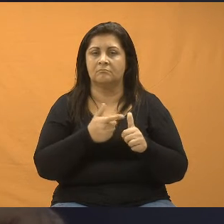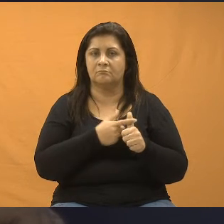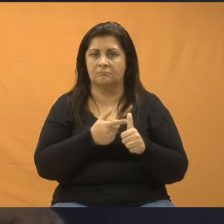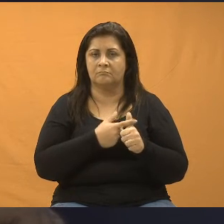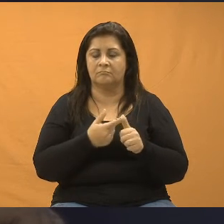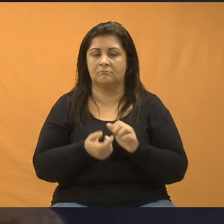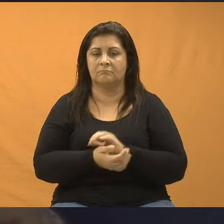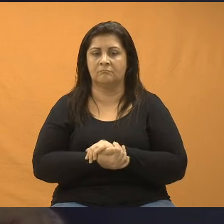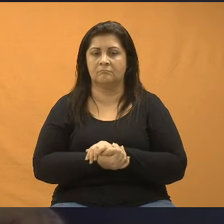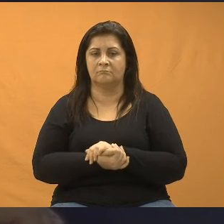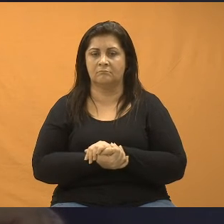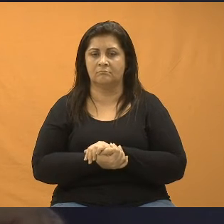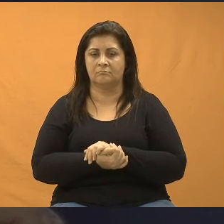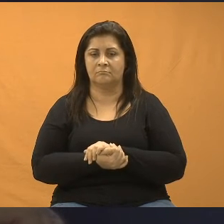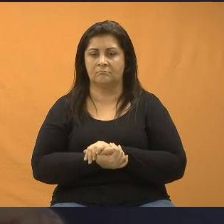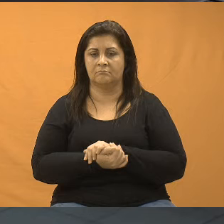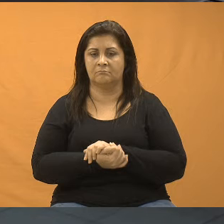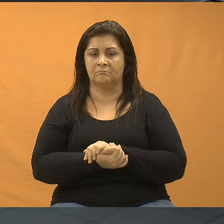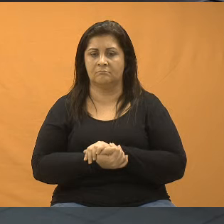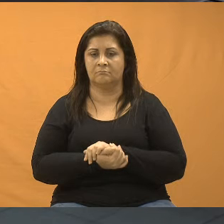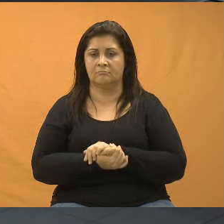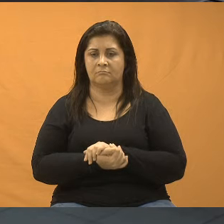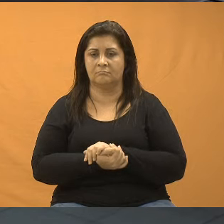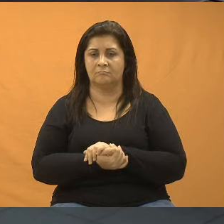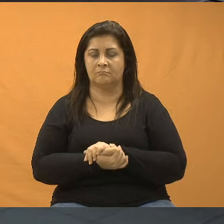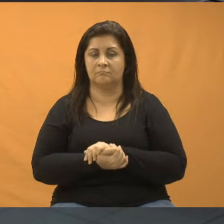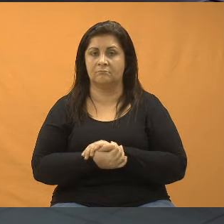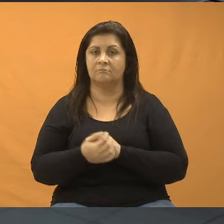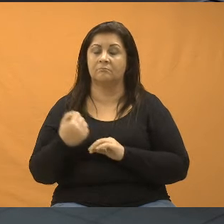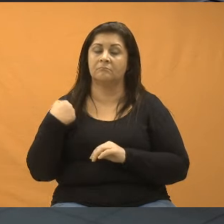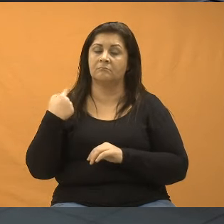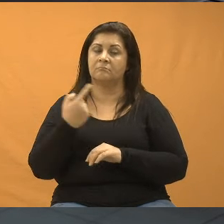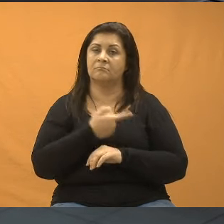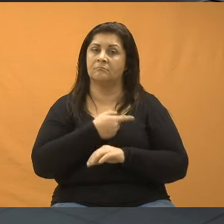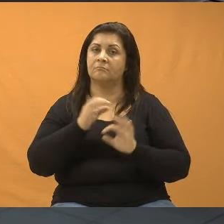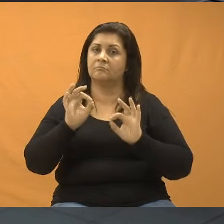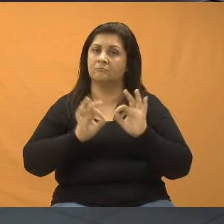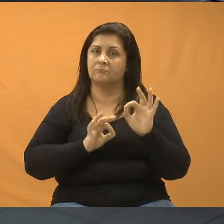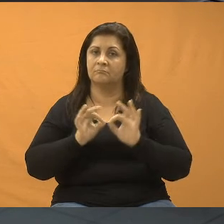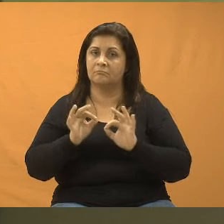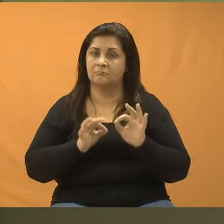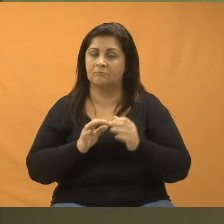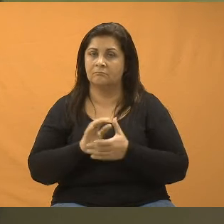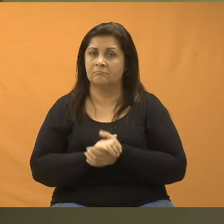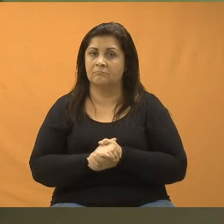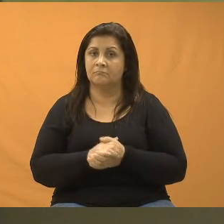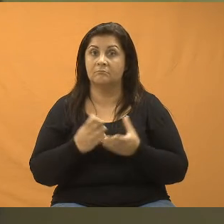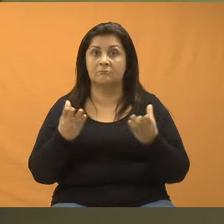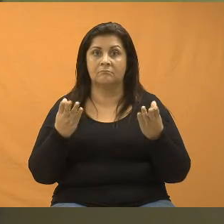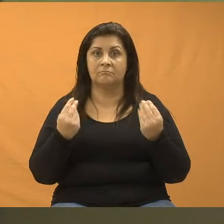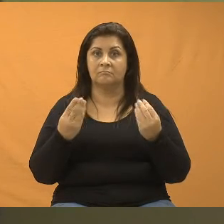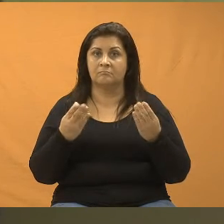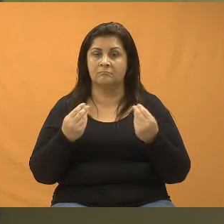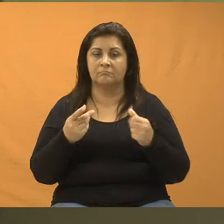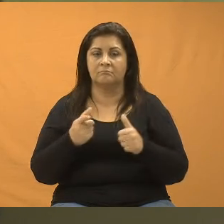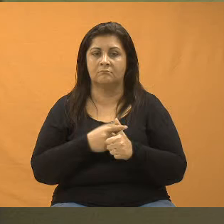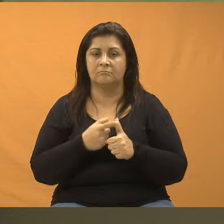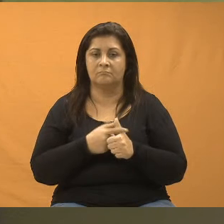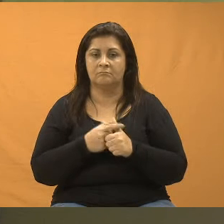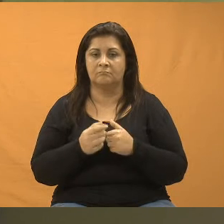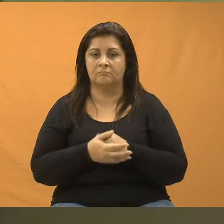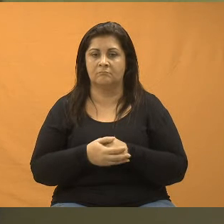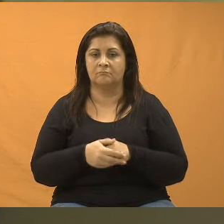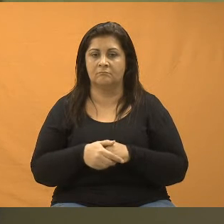hoje? Então, a gente começa a estar estruturando isso, né? É um passivo muito grande, a gente